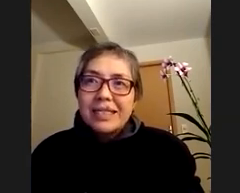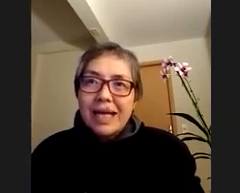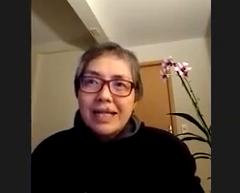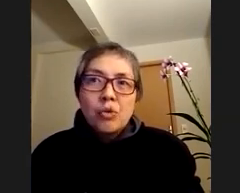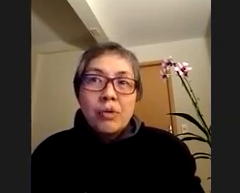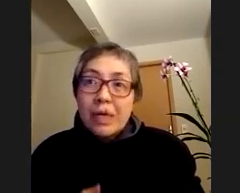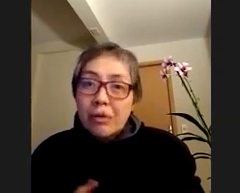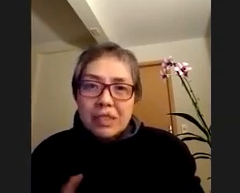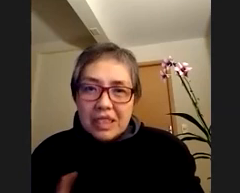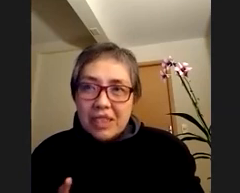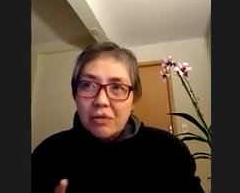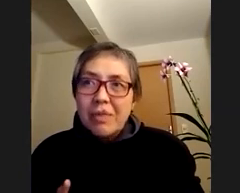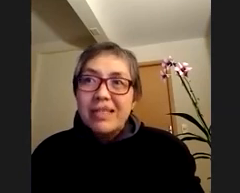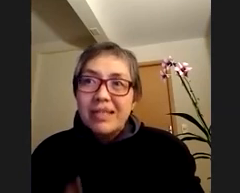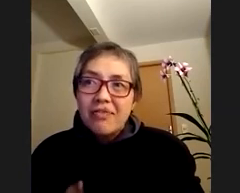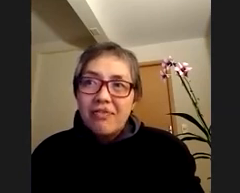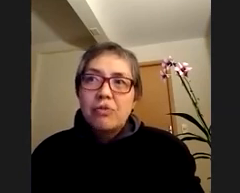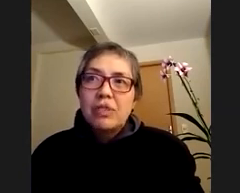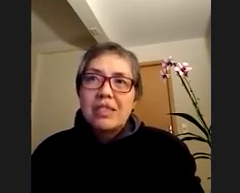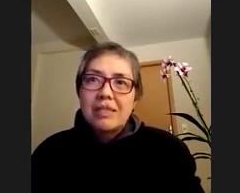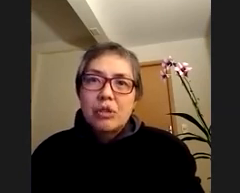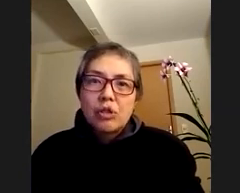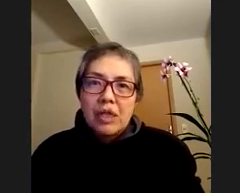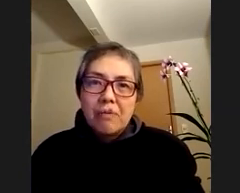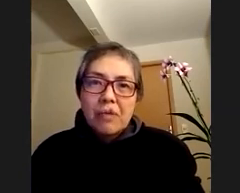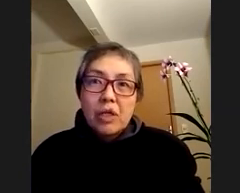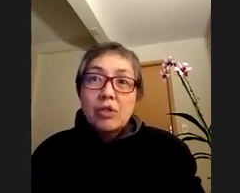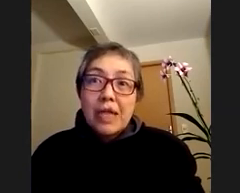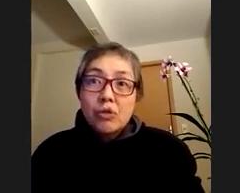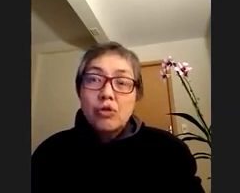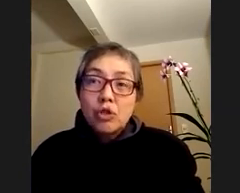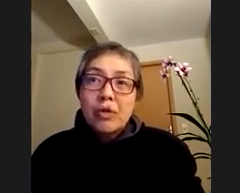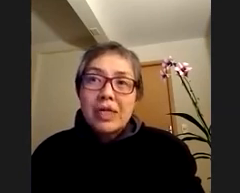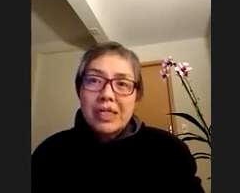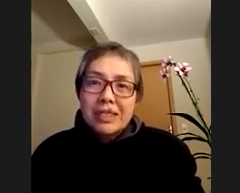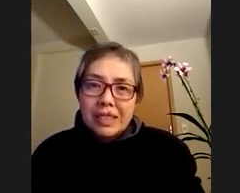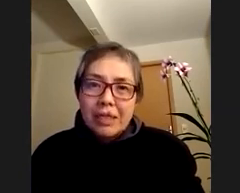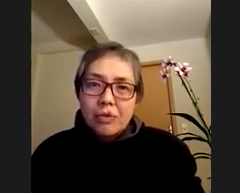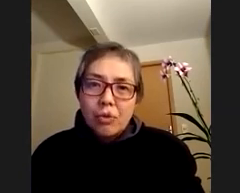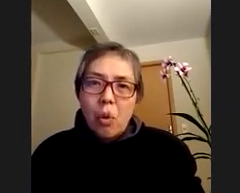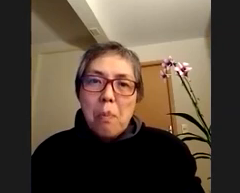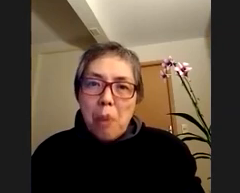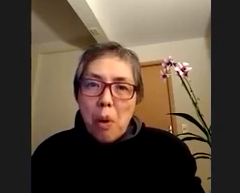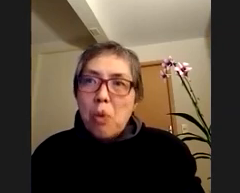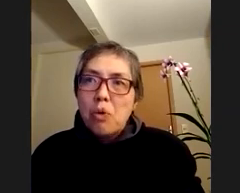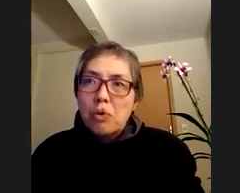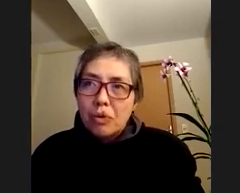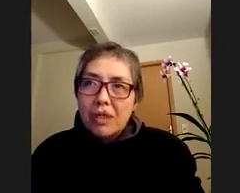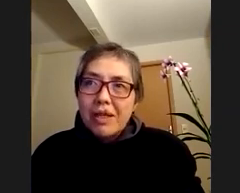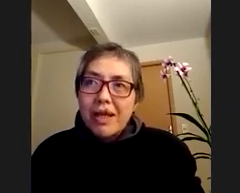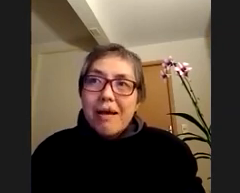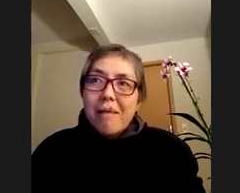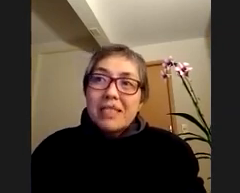grandes cidades nunca conseguiram manter, de fato, um distanciamento social. E os casos continuam crescendo, com pouco